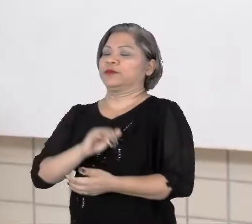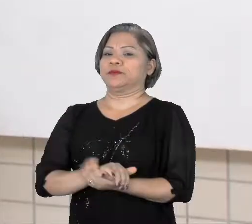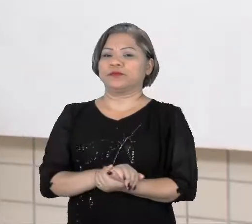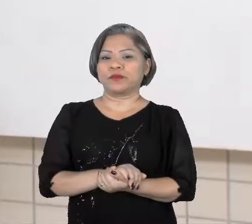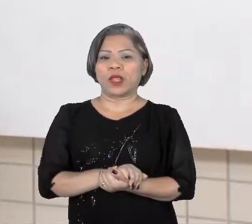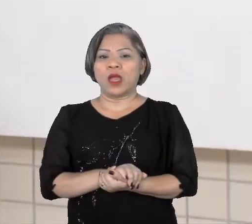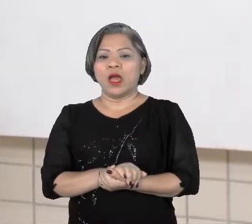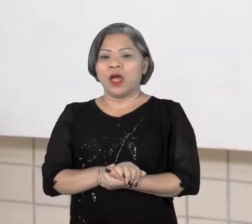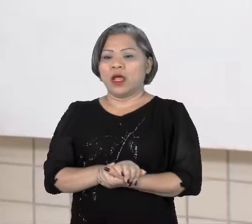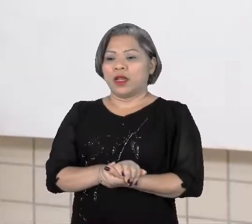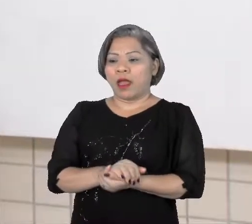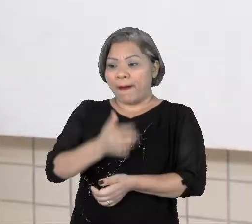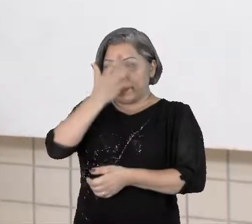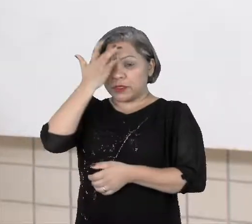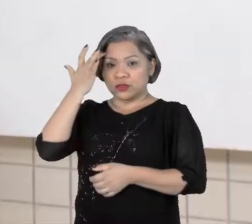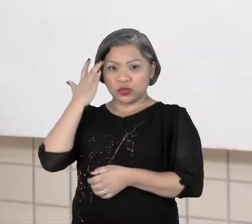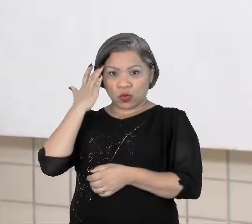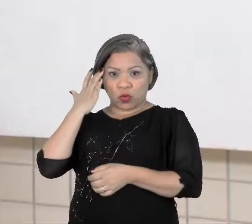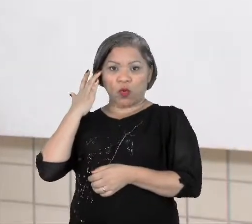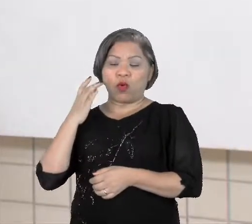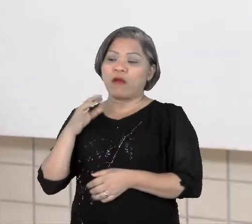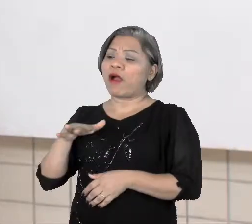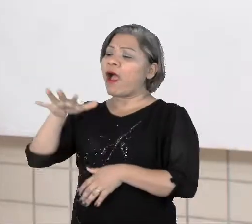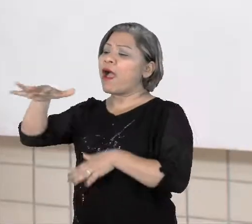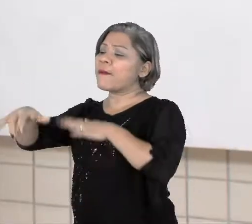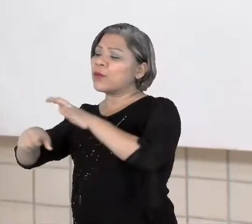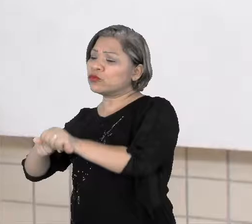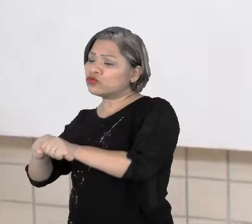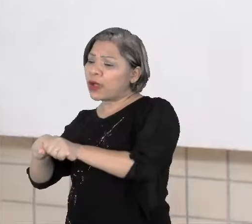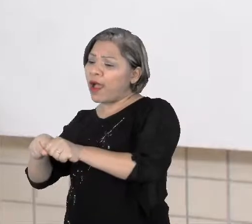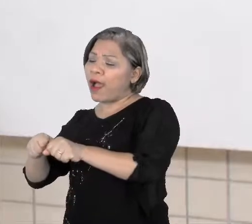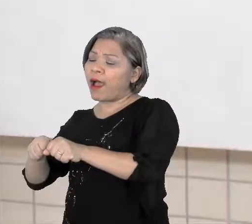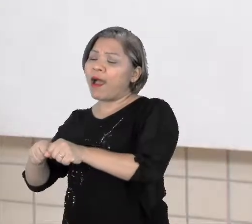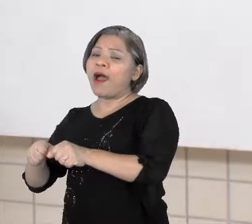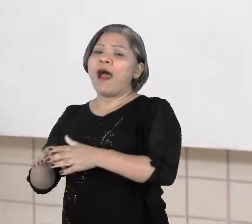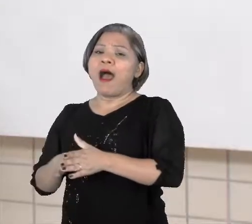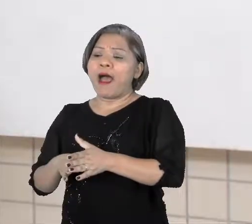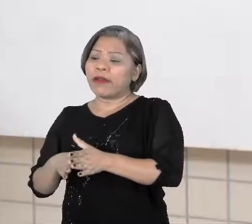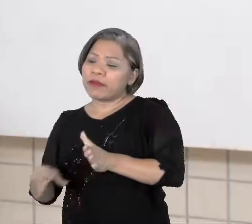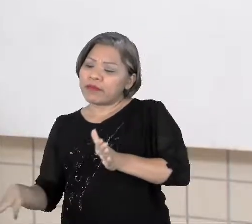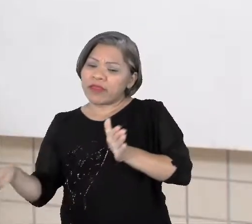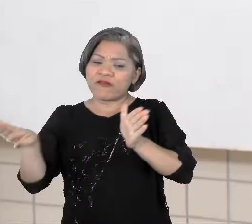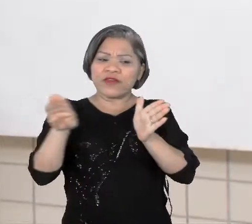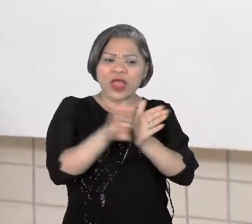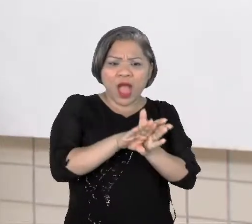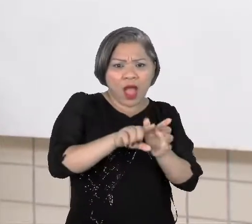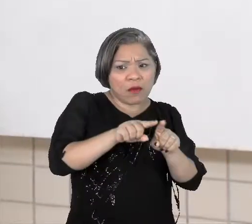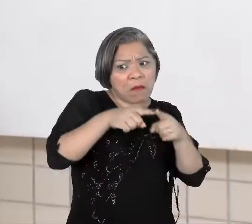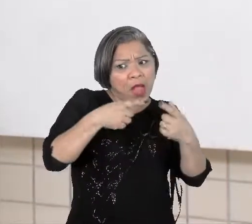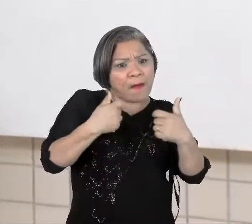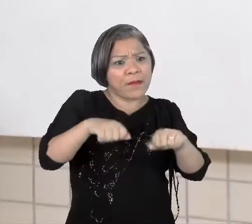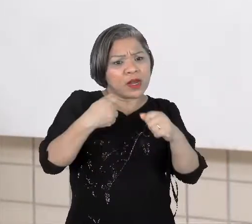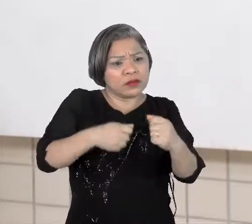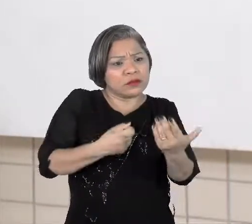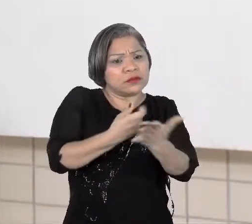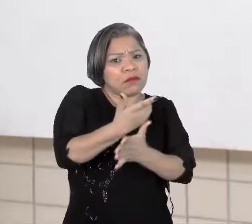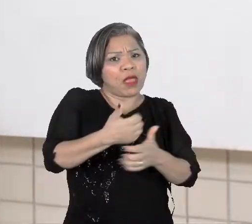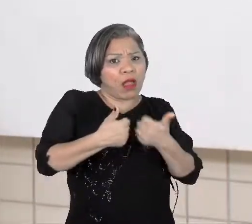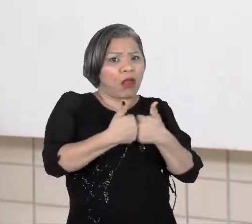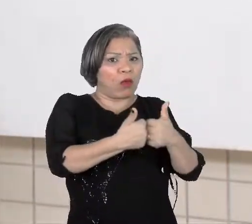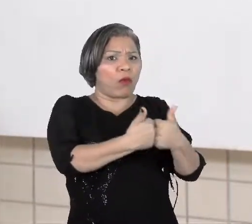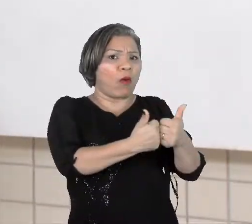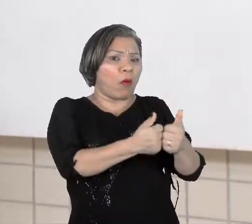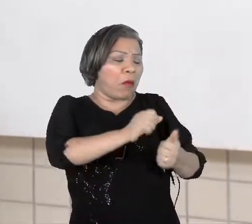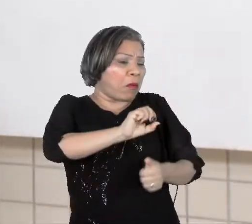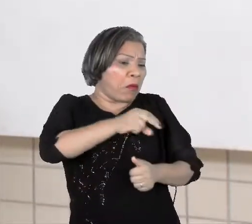são deslocados para o seu local de trabalho e ele já chega devendo o próprio transporte. Naquele local de trabalho onde ele vai desenvolver